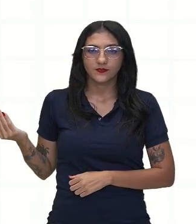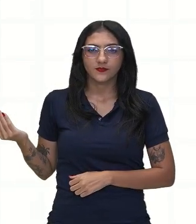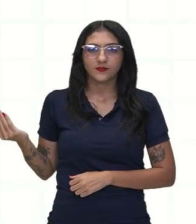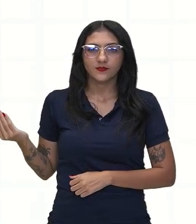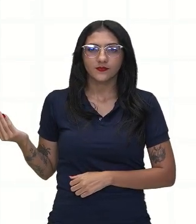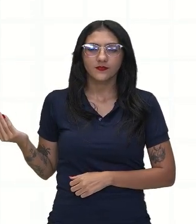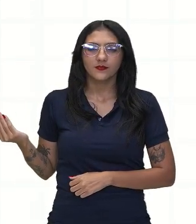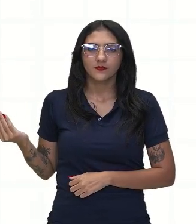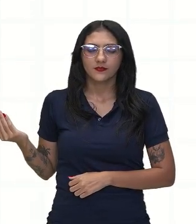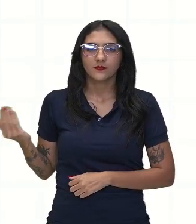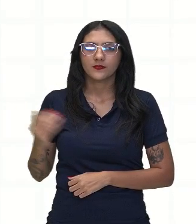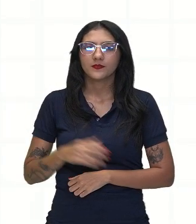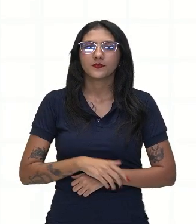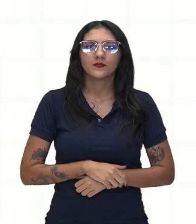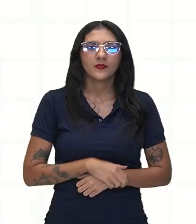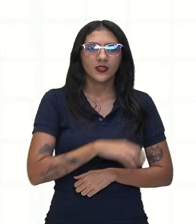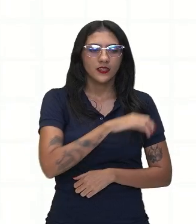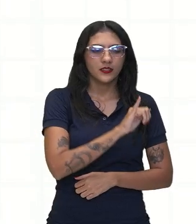Inacreditável, né?